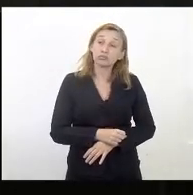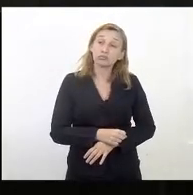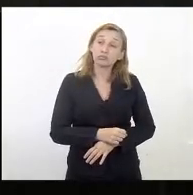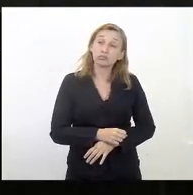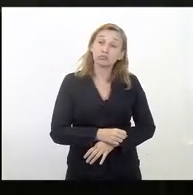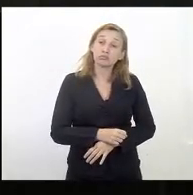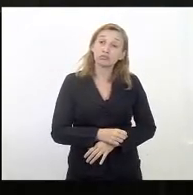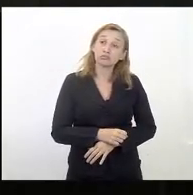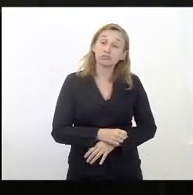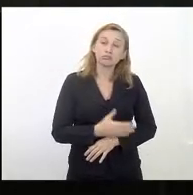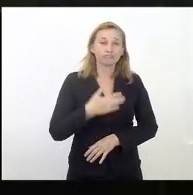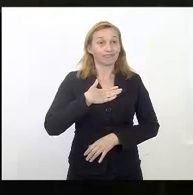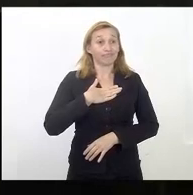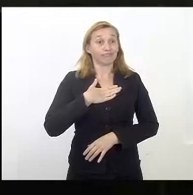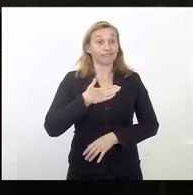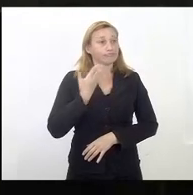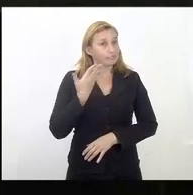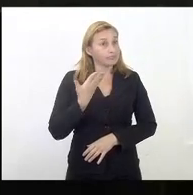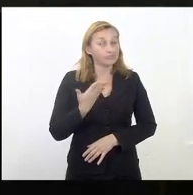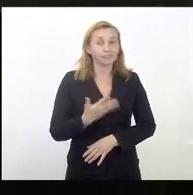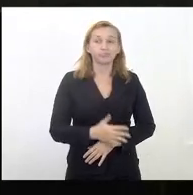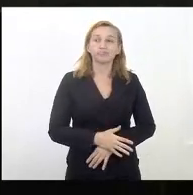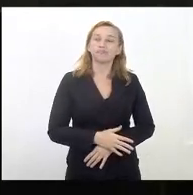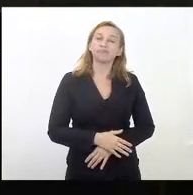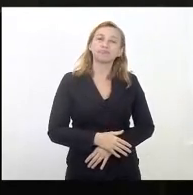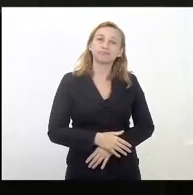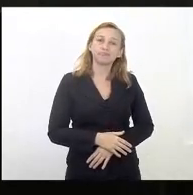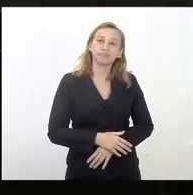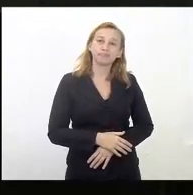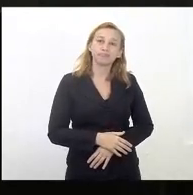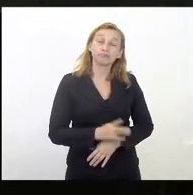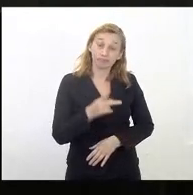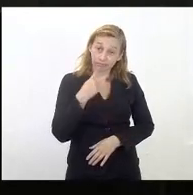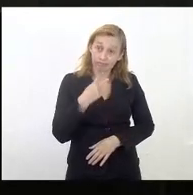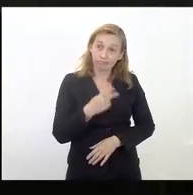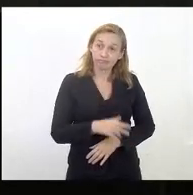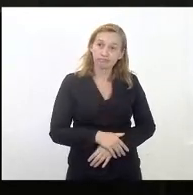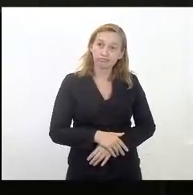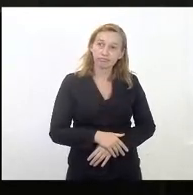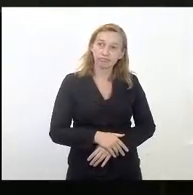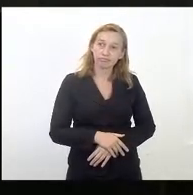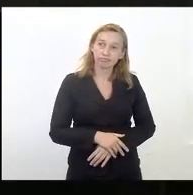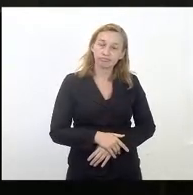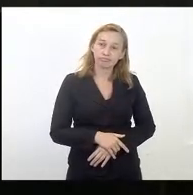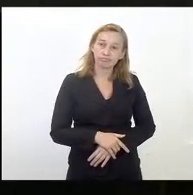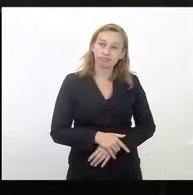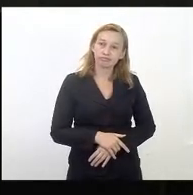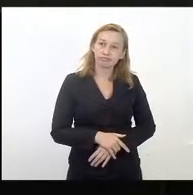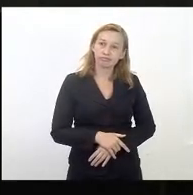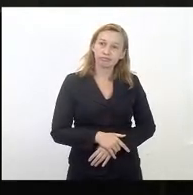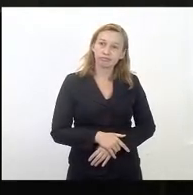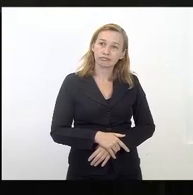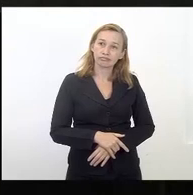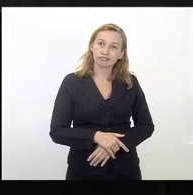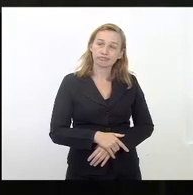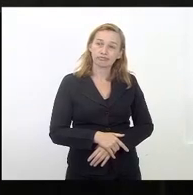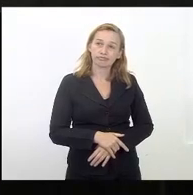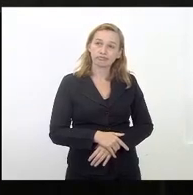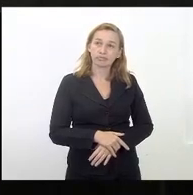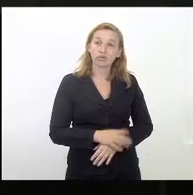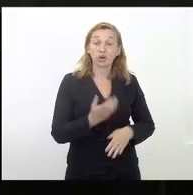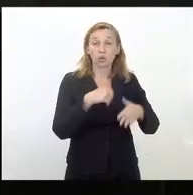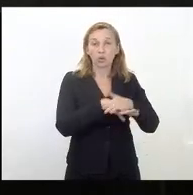mente surpreendente mente e acrescento inaceitavelmente vetado